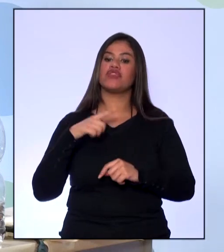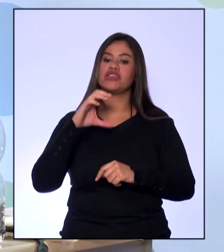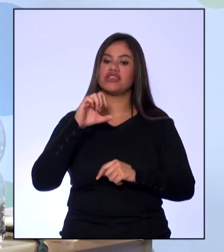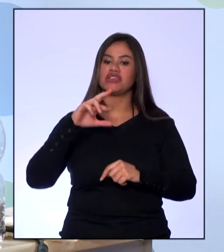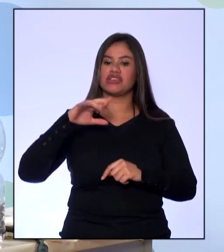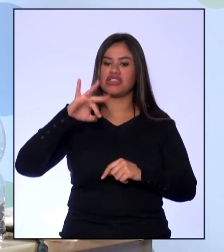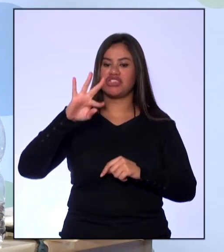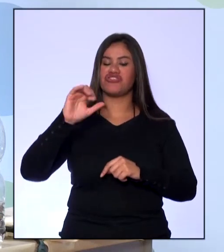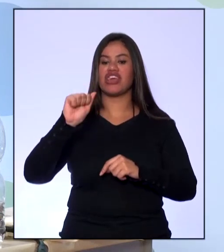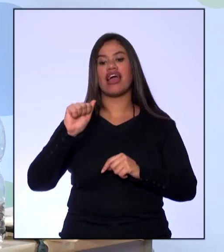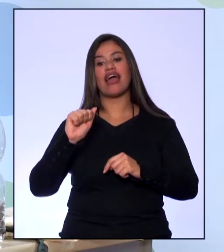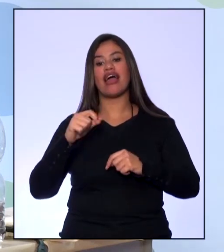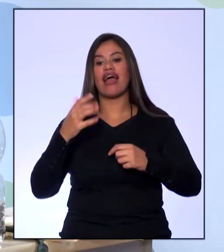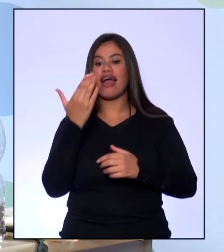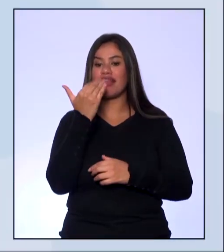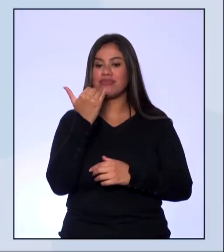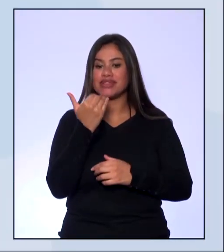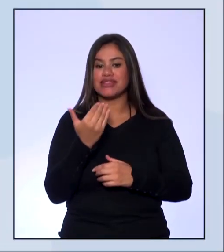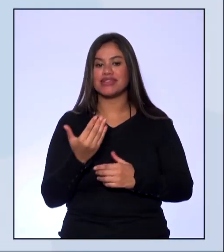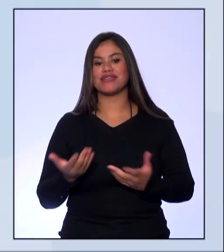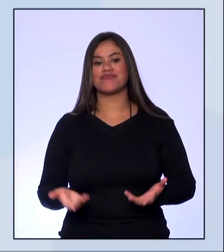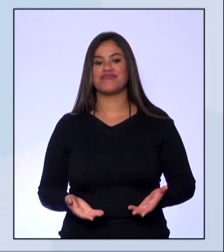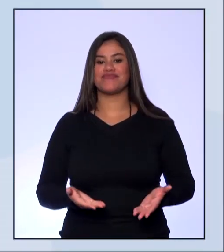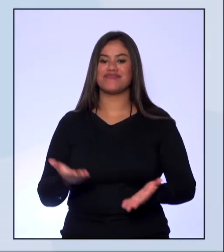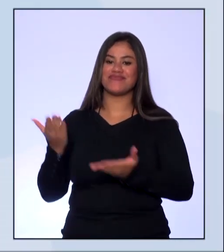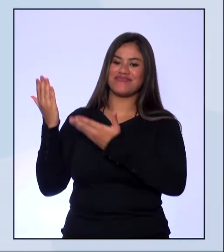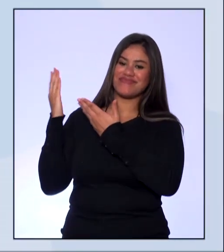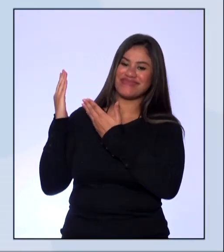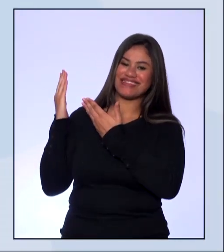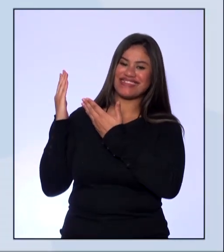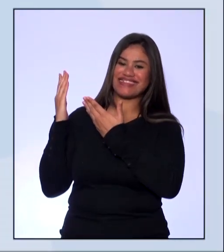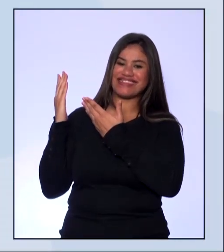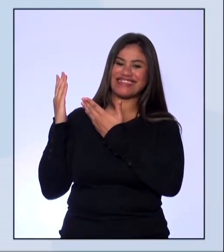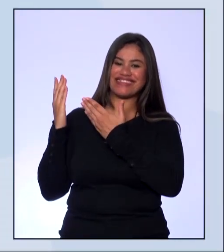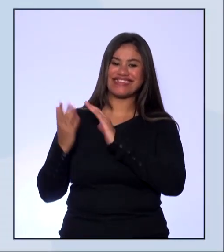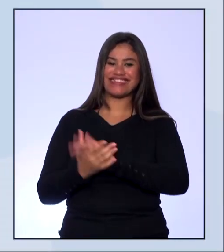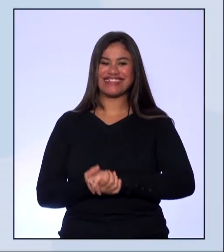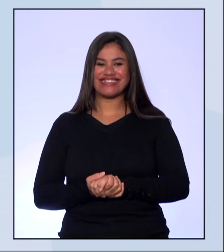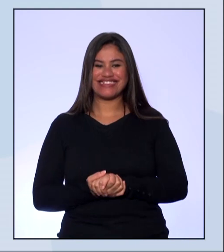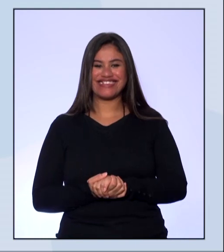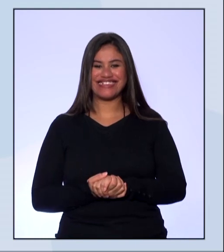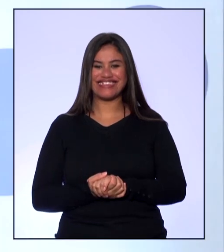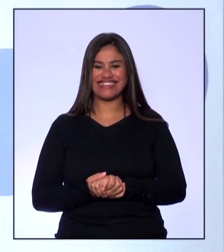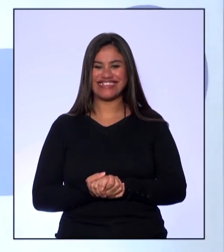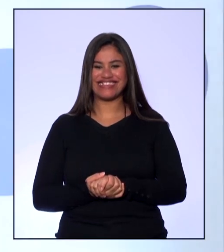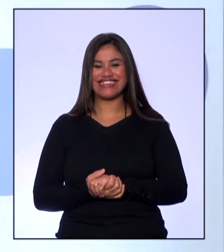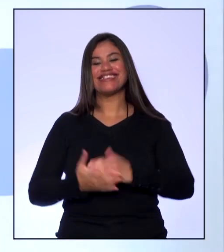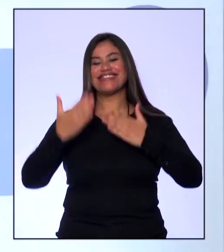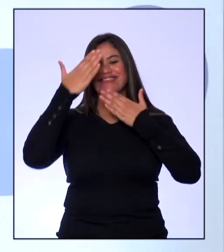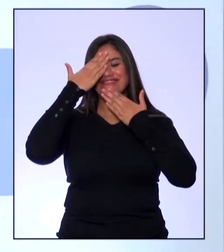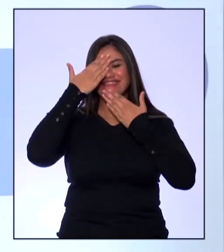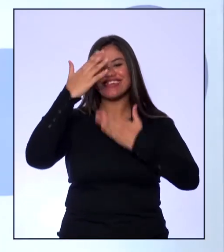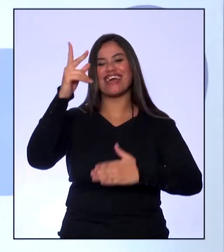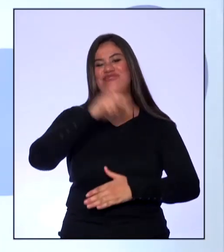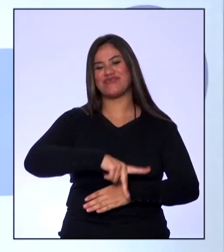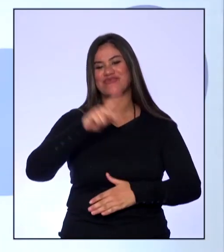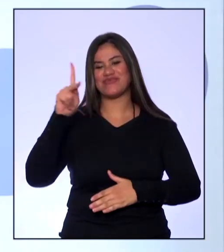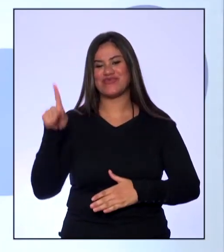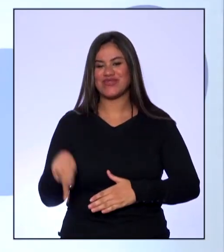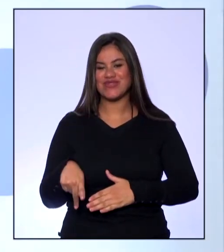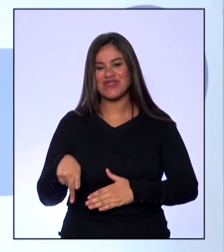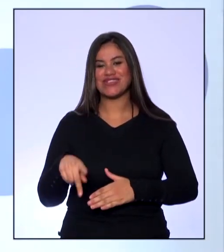Bom, a gente vai deixar a última imagem aqui. Foca no tchau. Professora, muito obrigado pela aula, viu? Foi muito